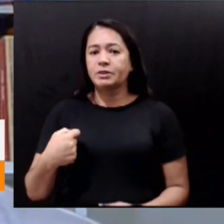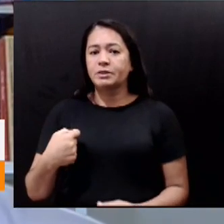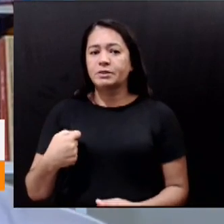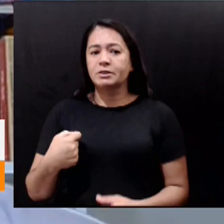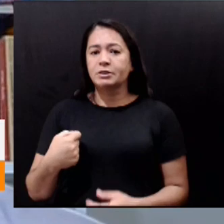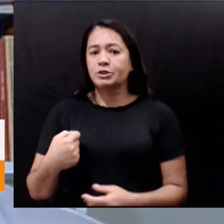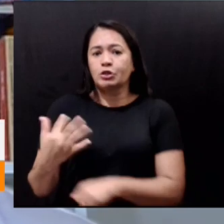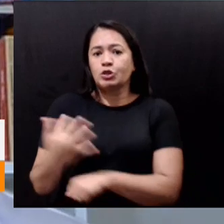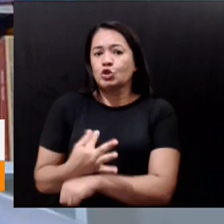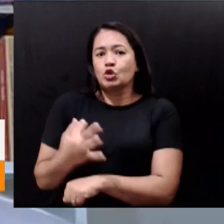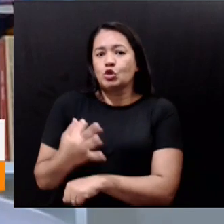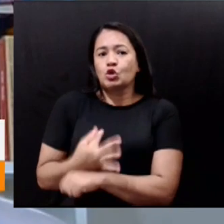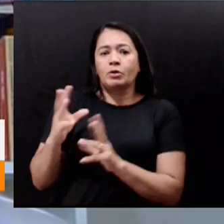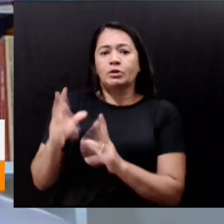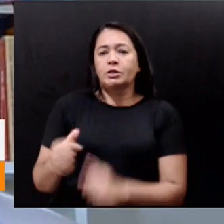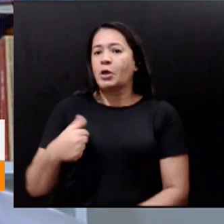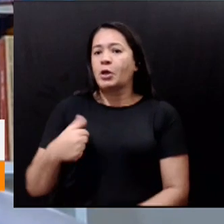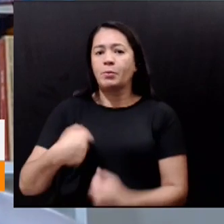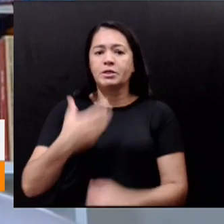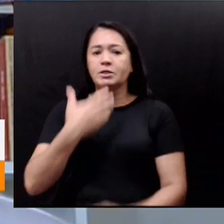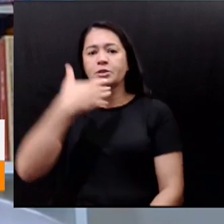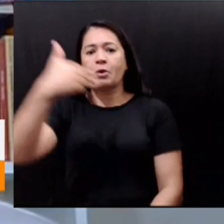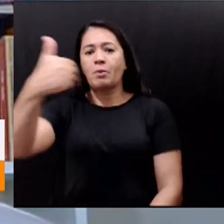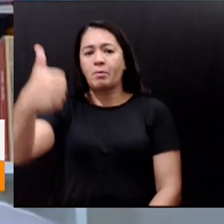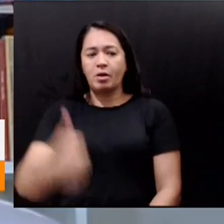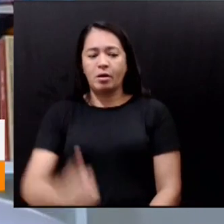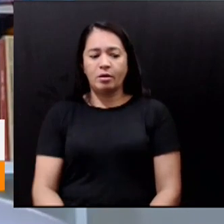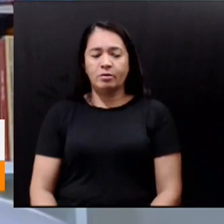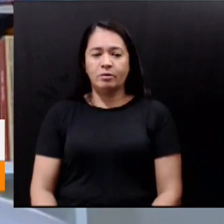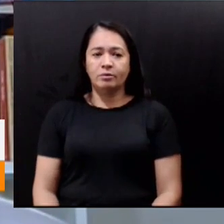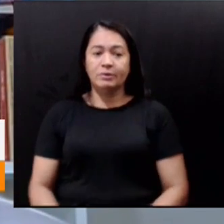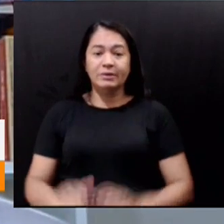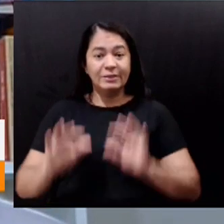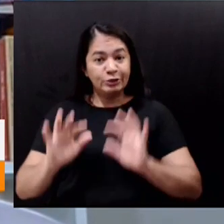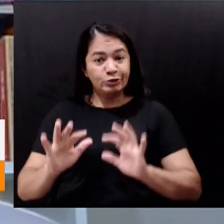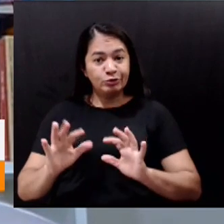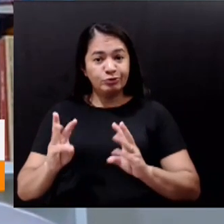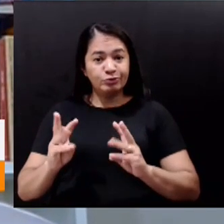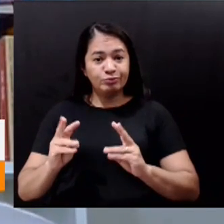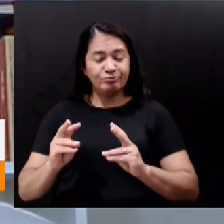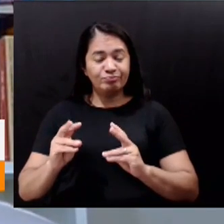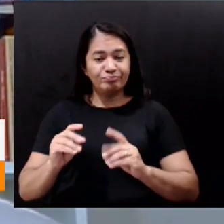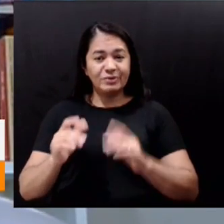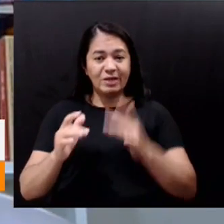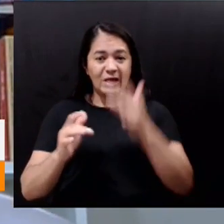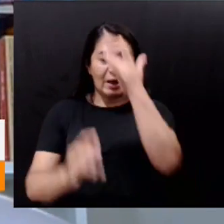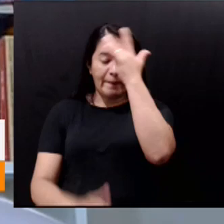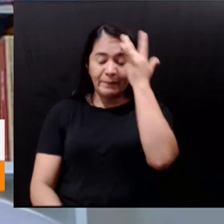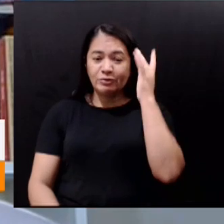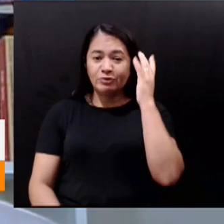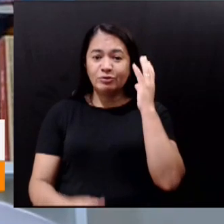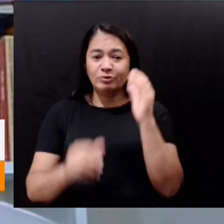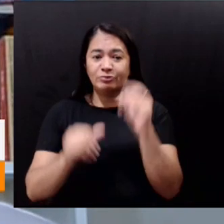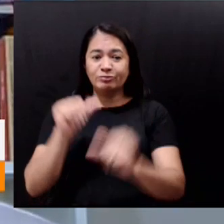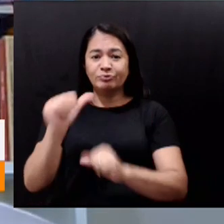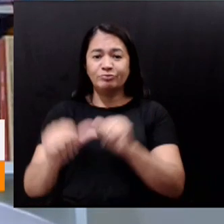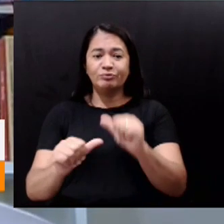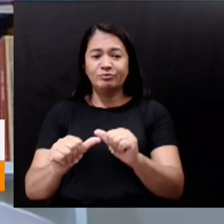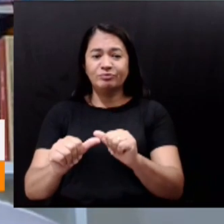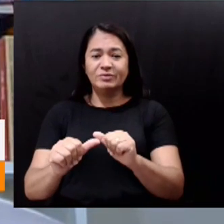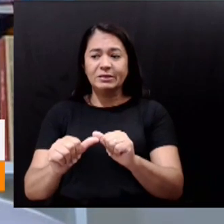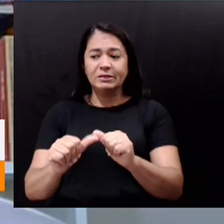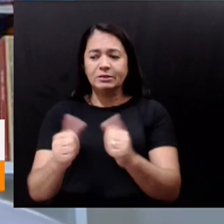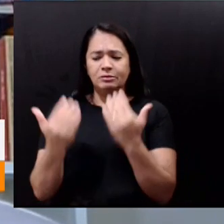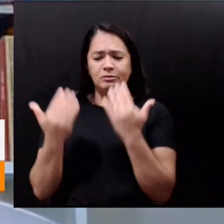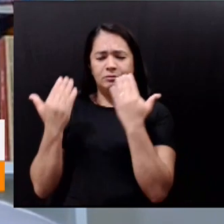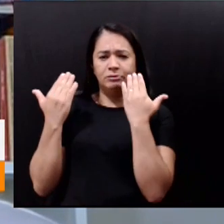ser o melhor. Então, isso acaba tornando essa pessoa um pouco desconfiada